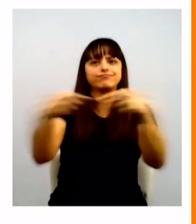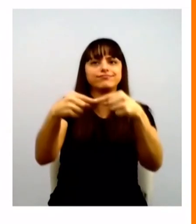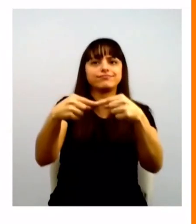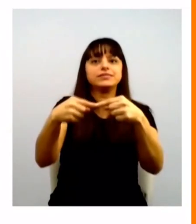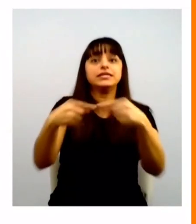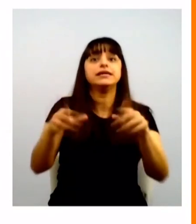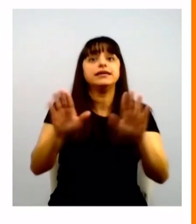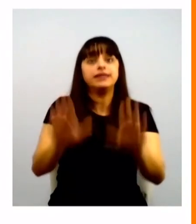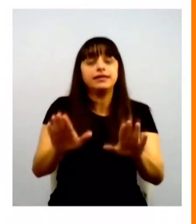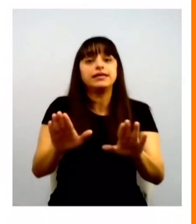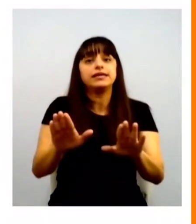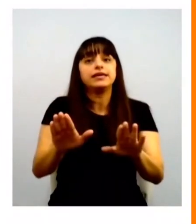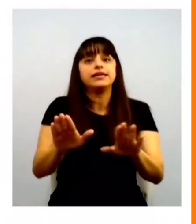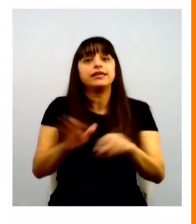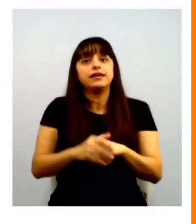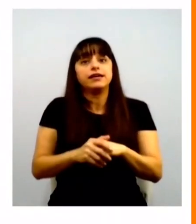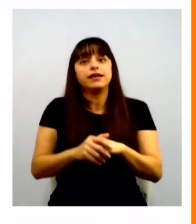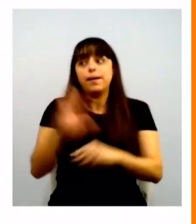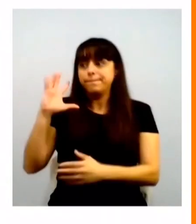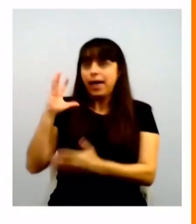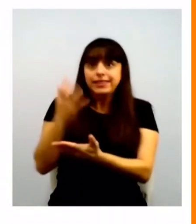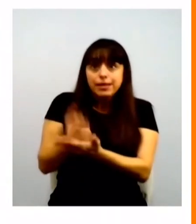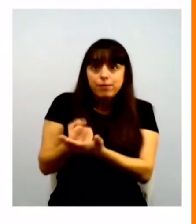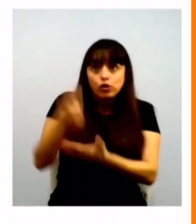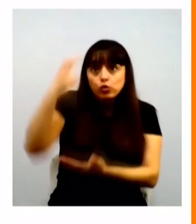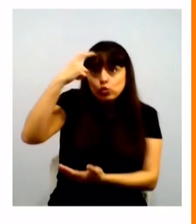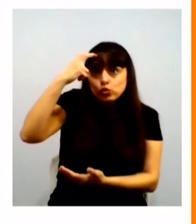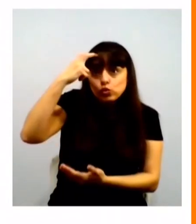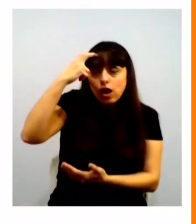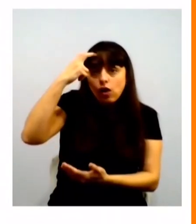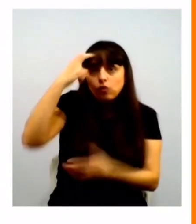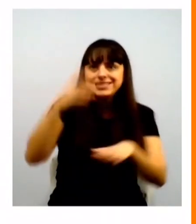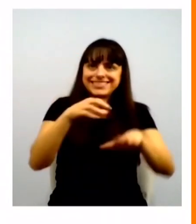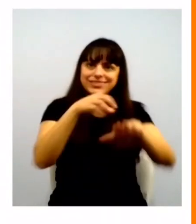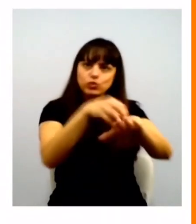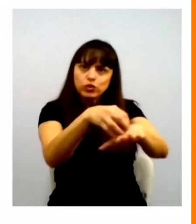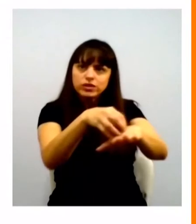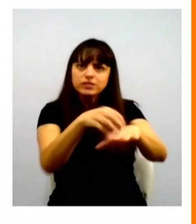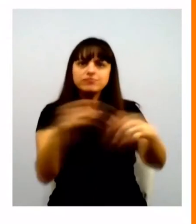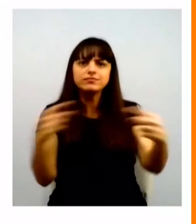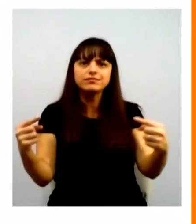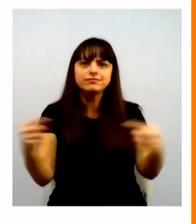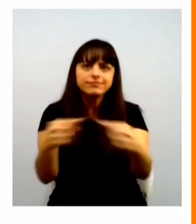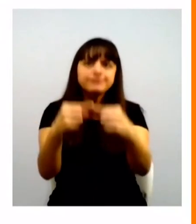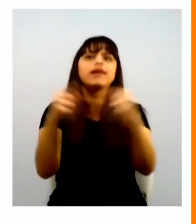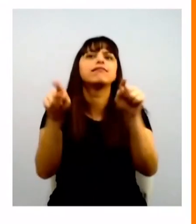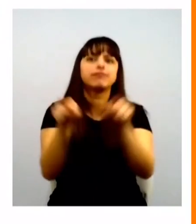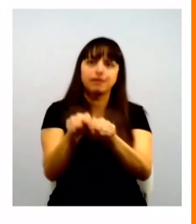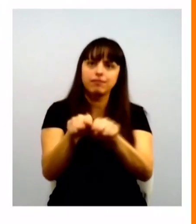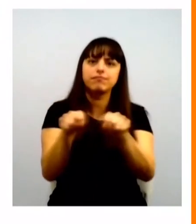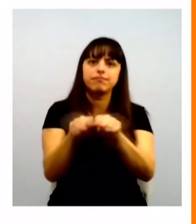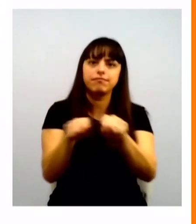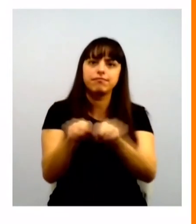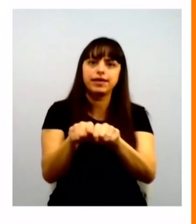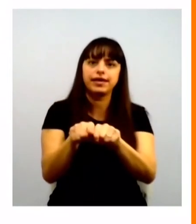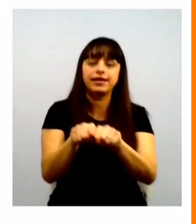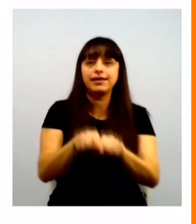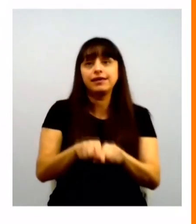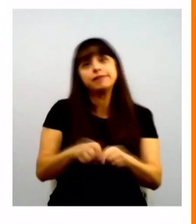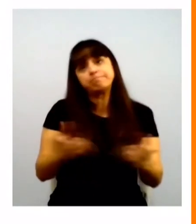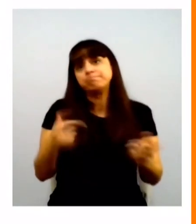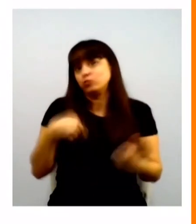patrimônio cultural e turismo também. É a o turismo quase poderíamos dizer ao revés.